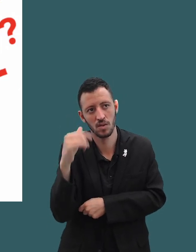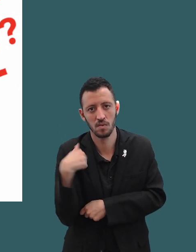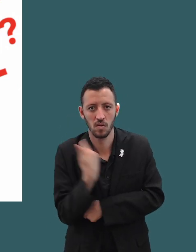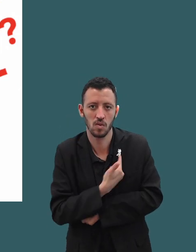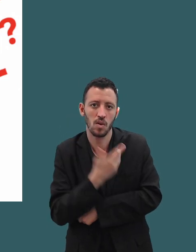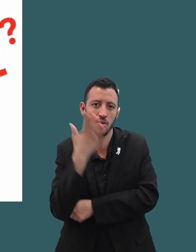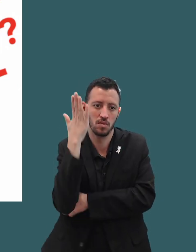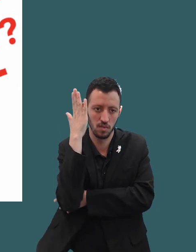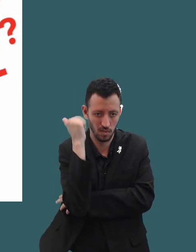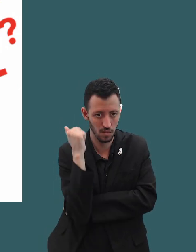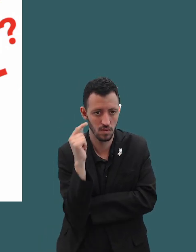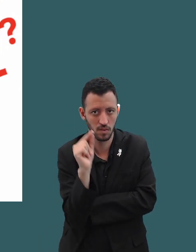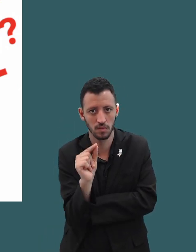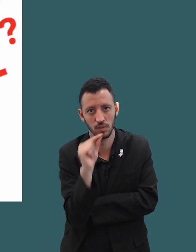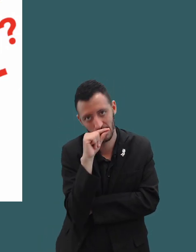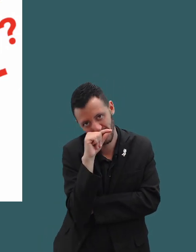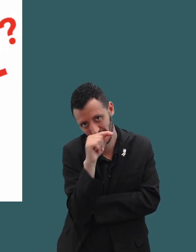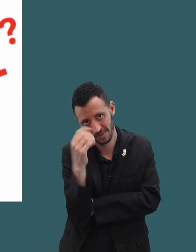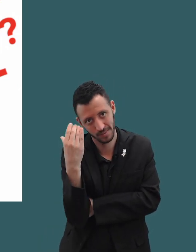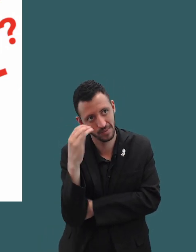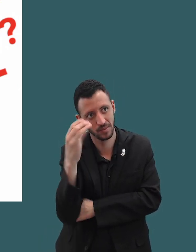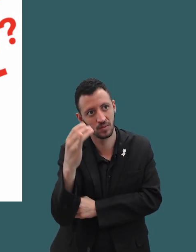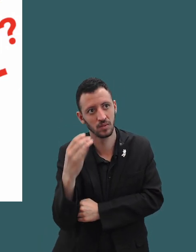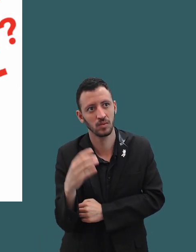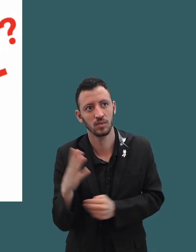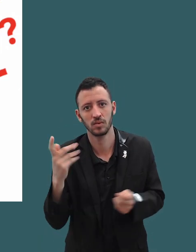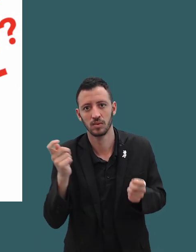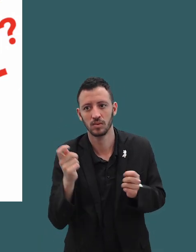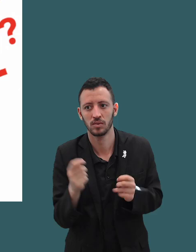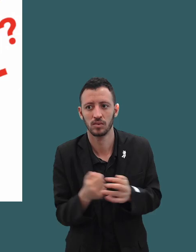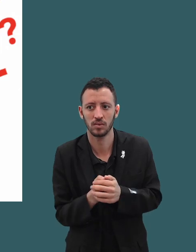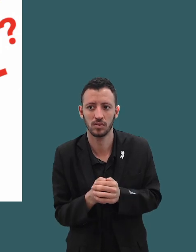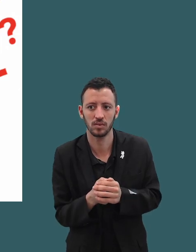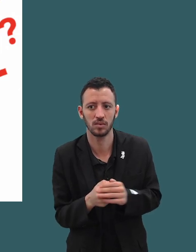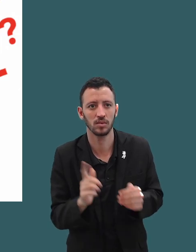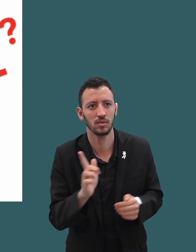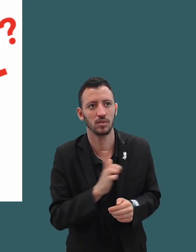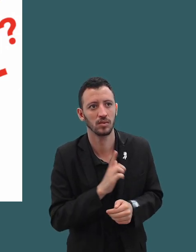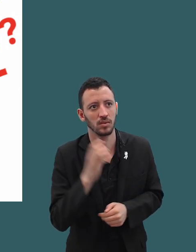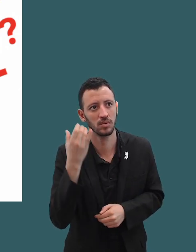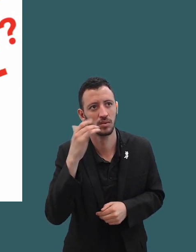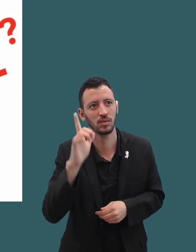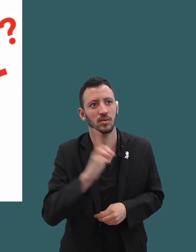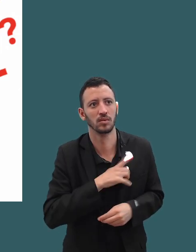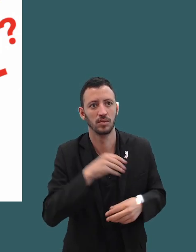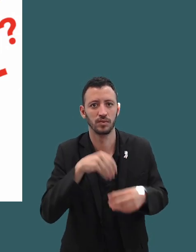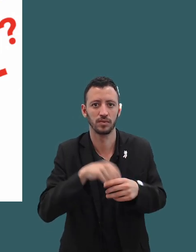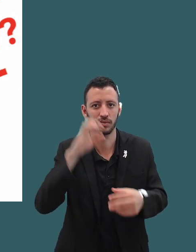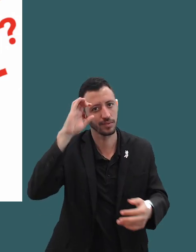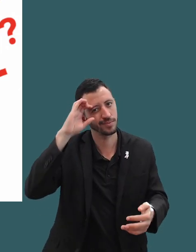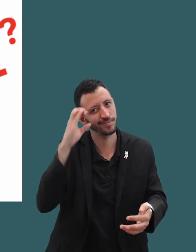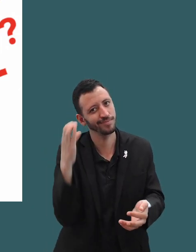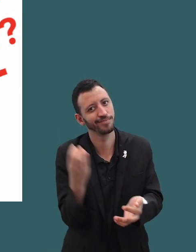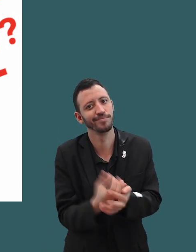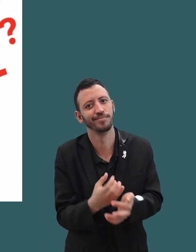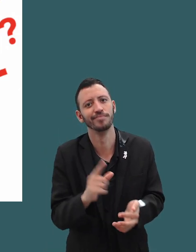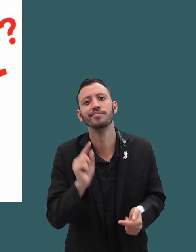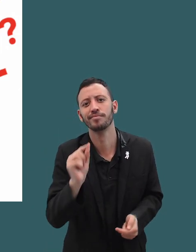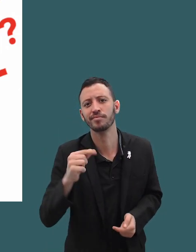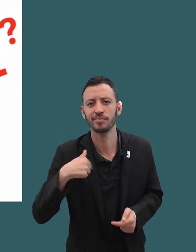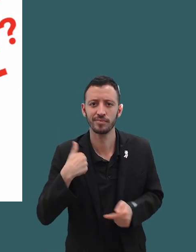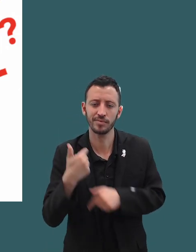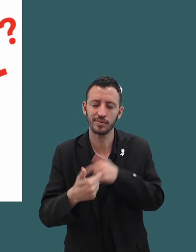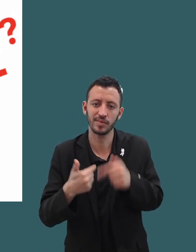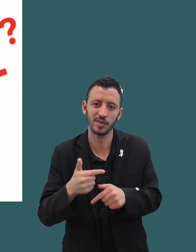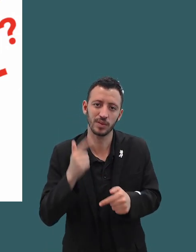a gente sabe que a ciência não é uma verdade absoluta. Ciência vai ter tese, antítese e síntese. Assim que a gente anda, a